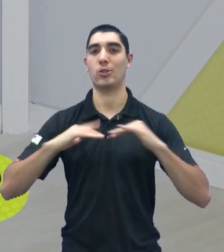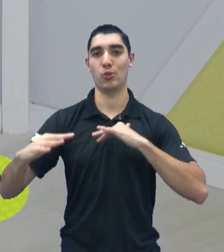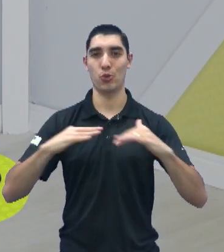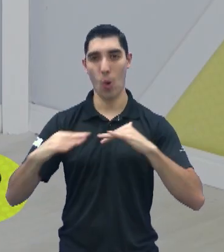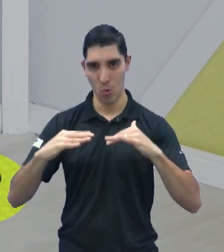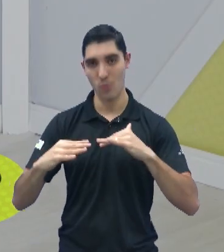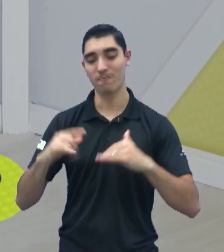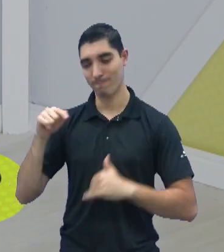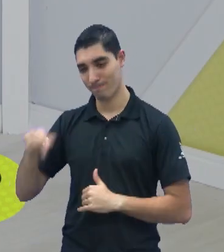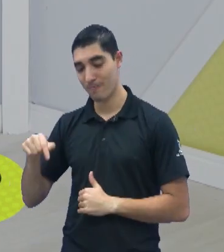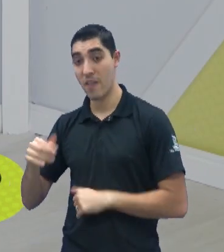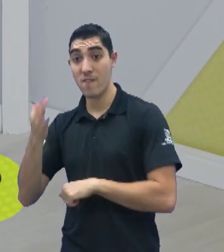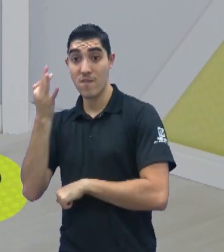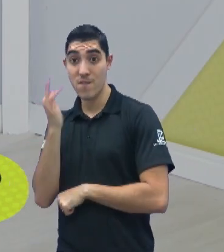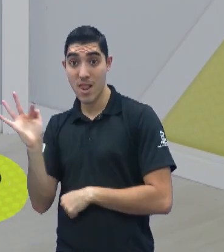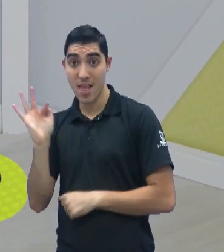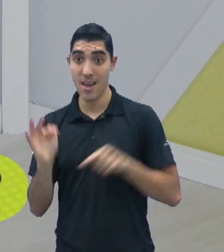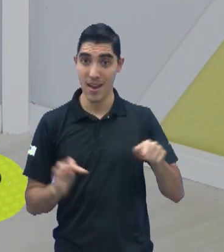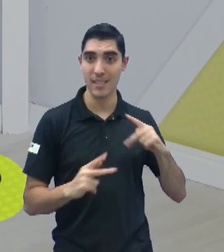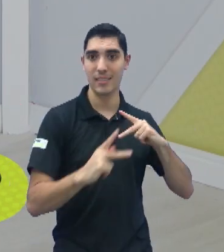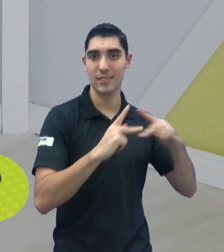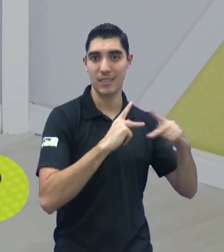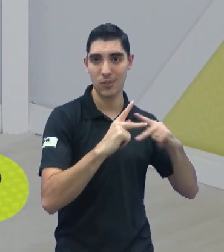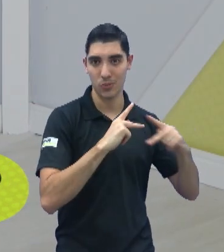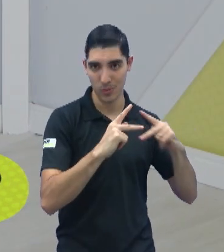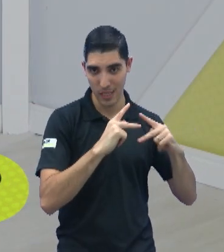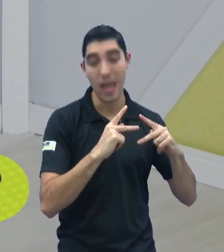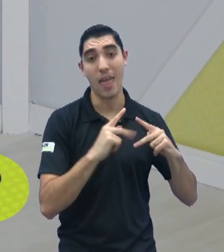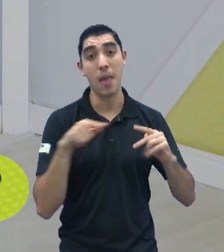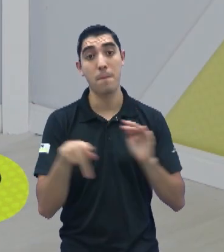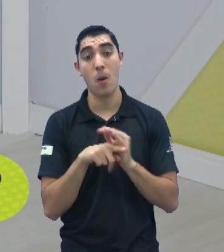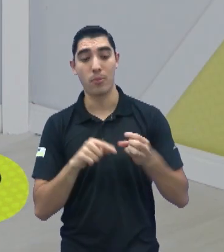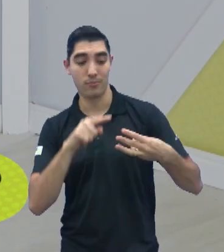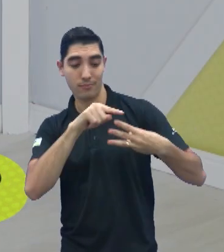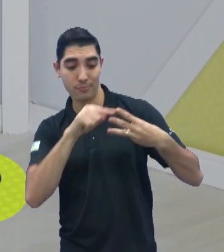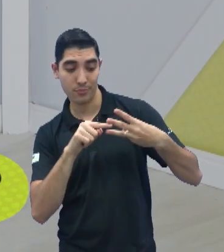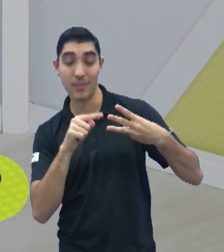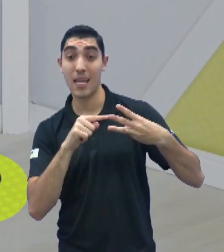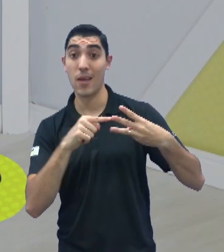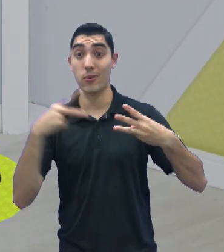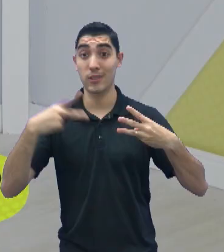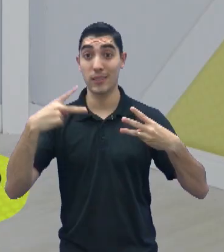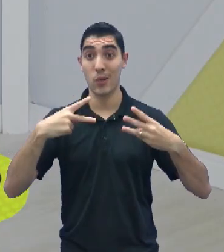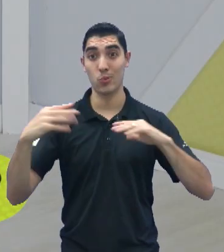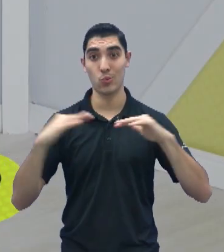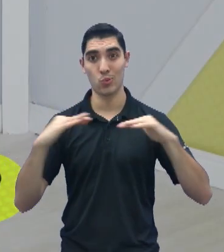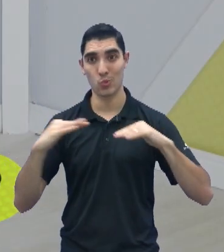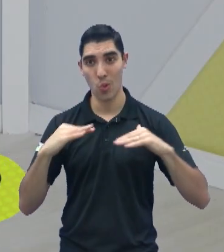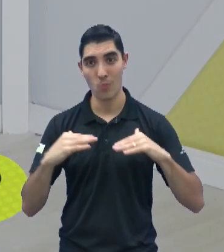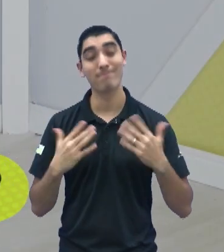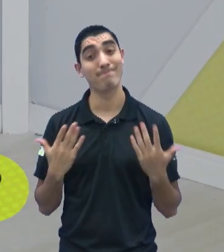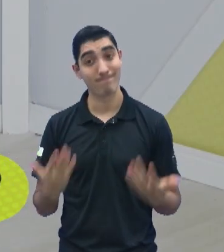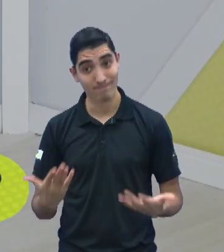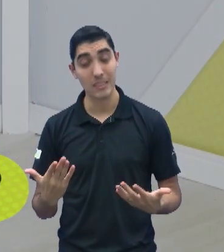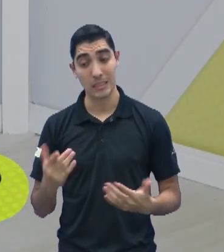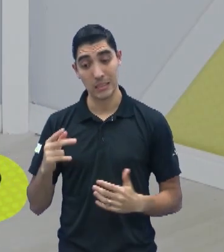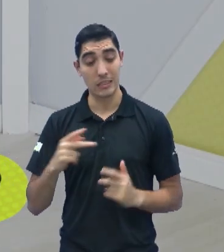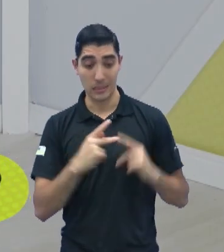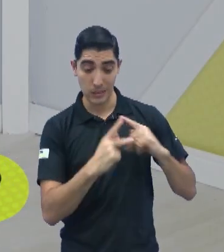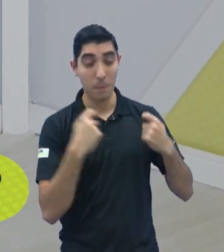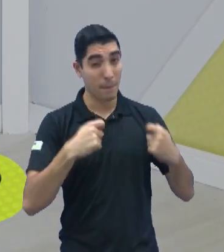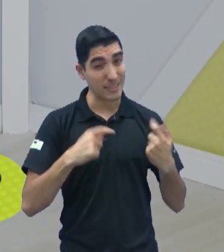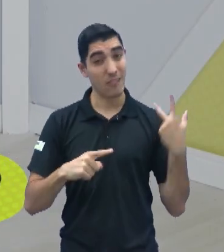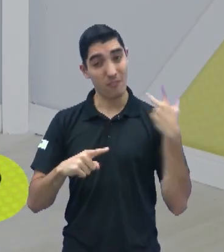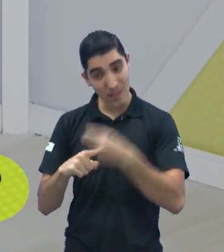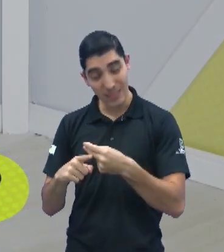19h, pelo jogo 2 dos playoffs de quartas de final do Campeonato Paulista, precisando da vitória para empatar a série,